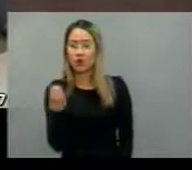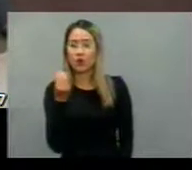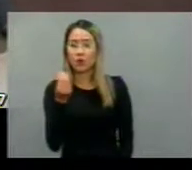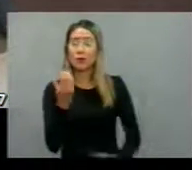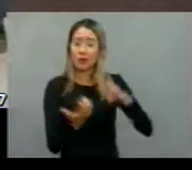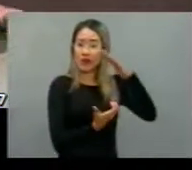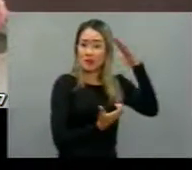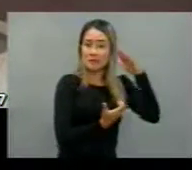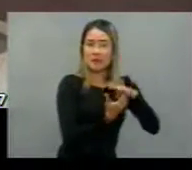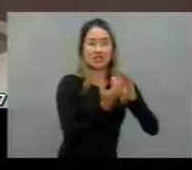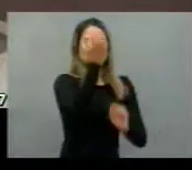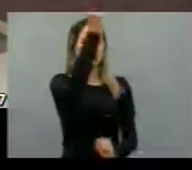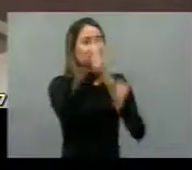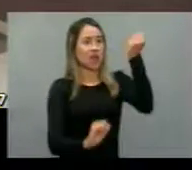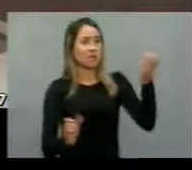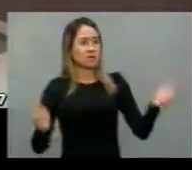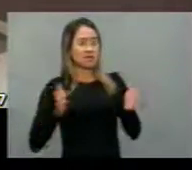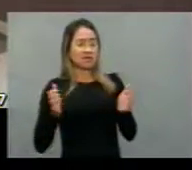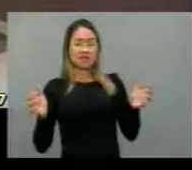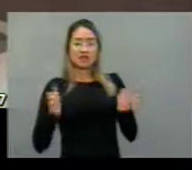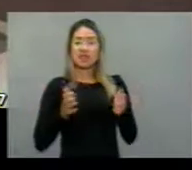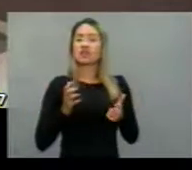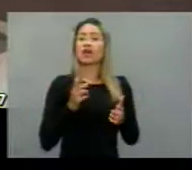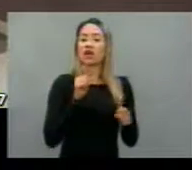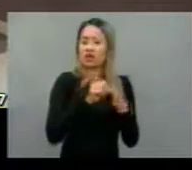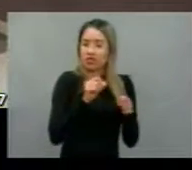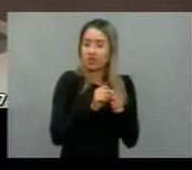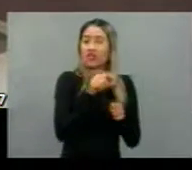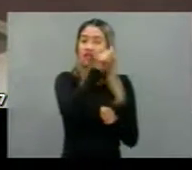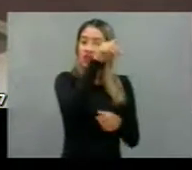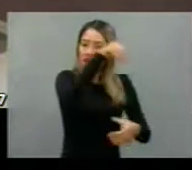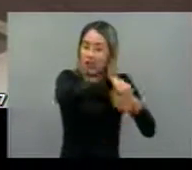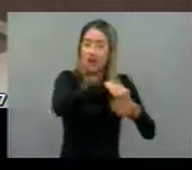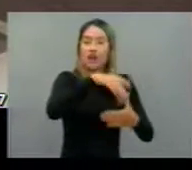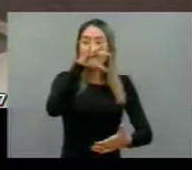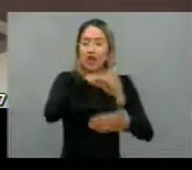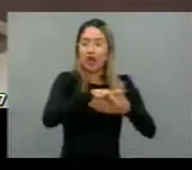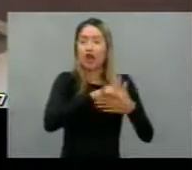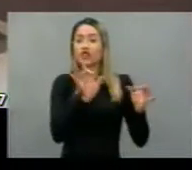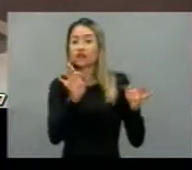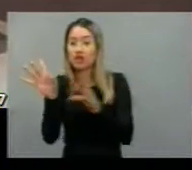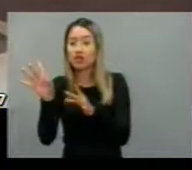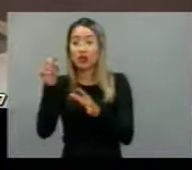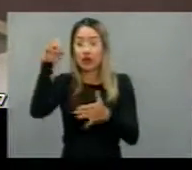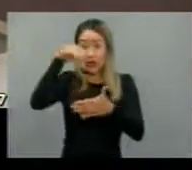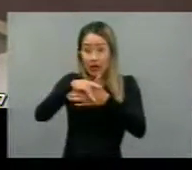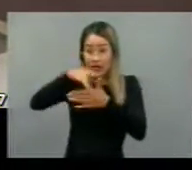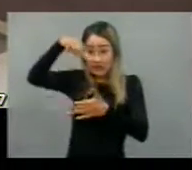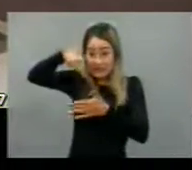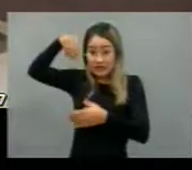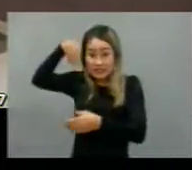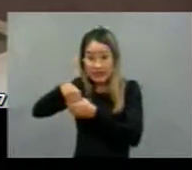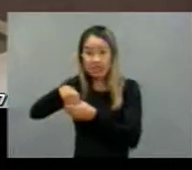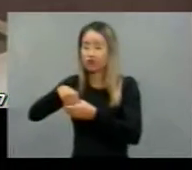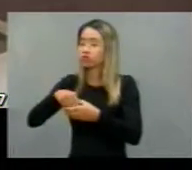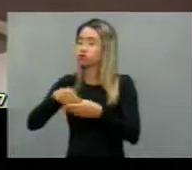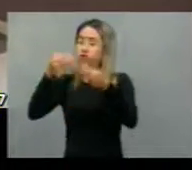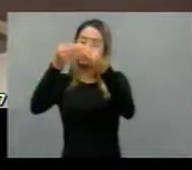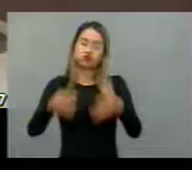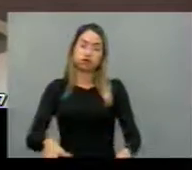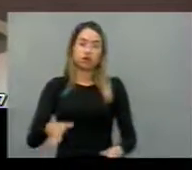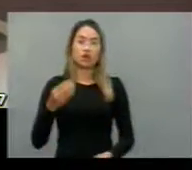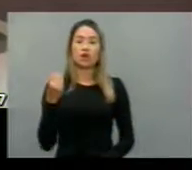dessas indústrias, e obviamente alimentando uma teia de corrupção que